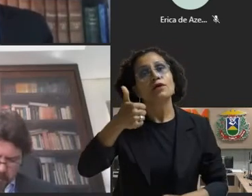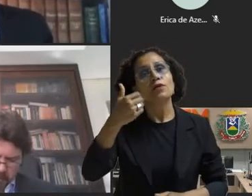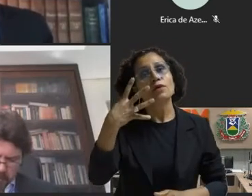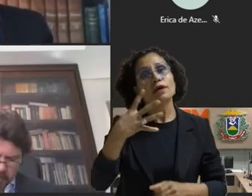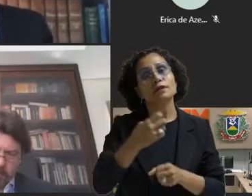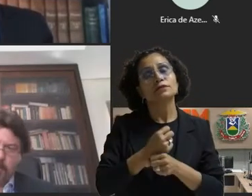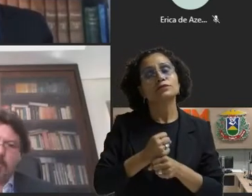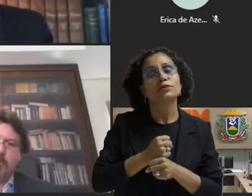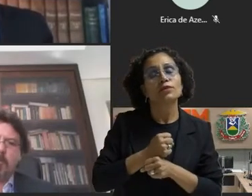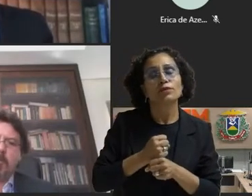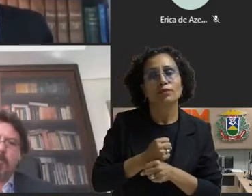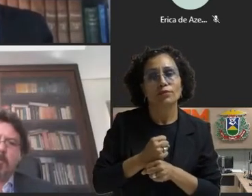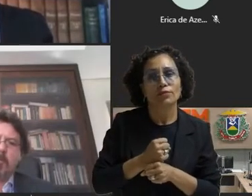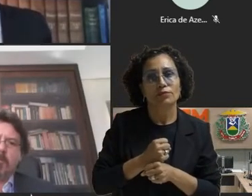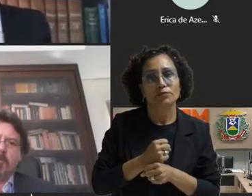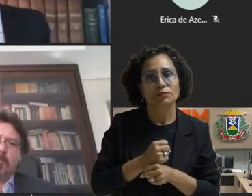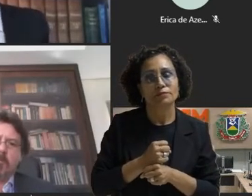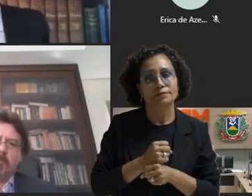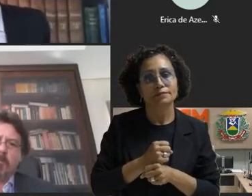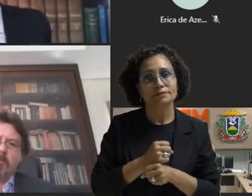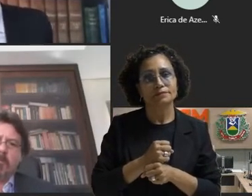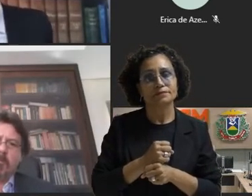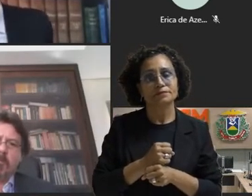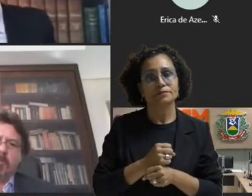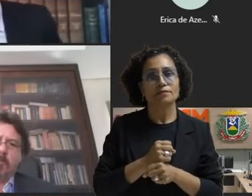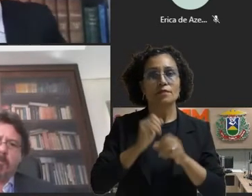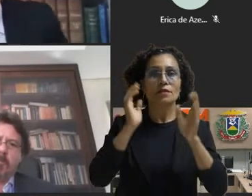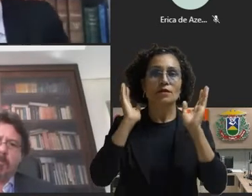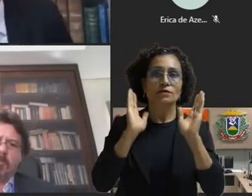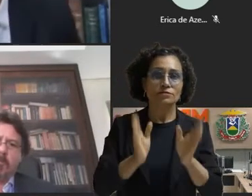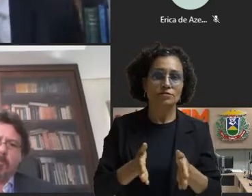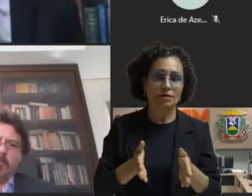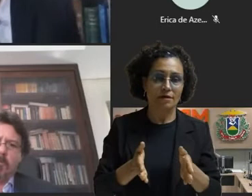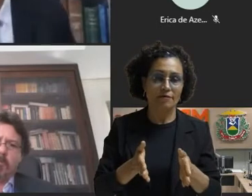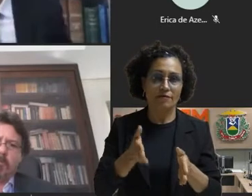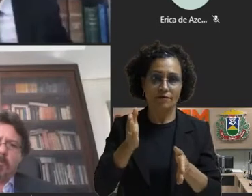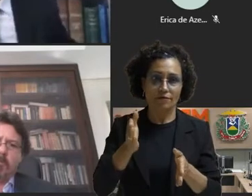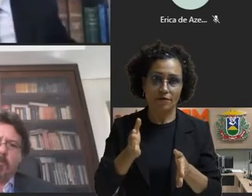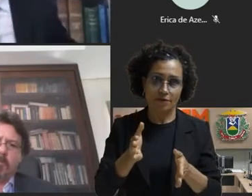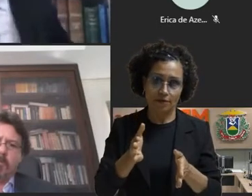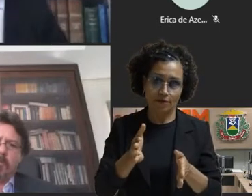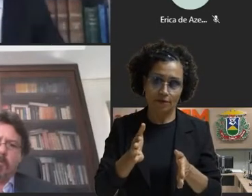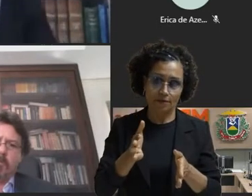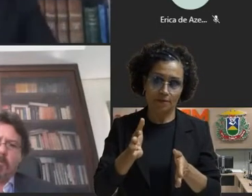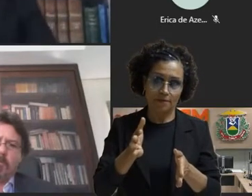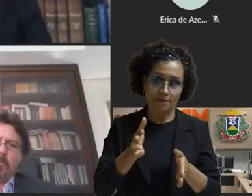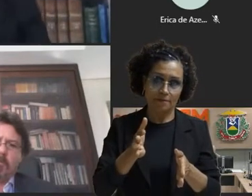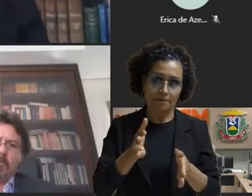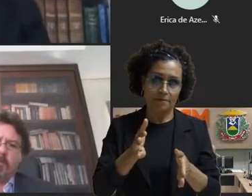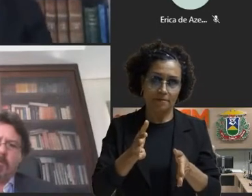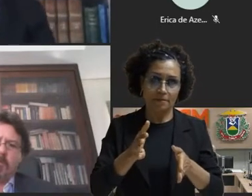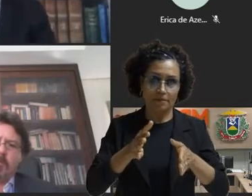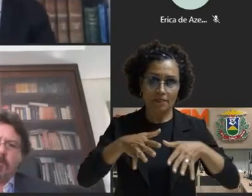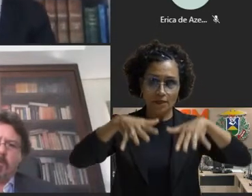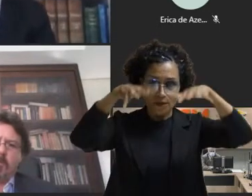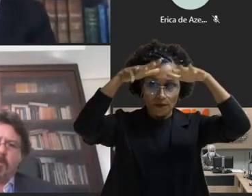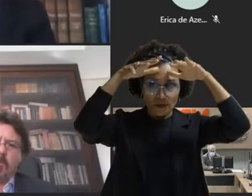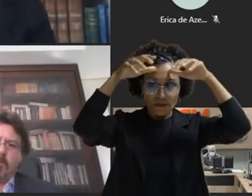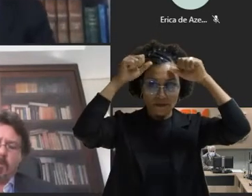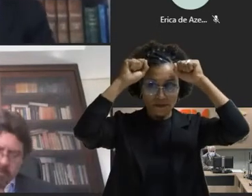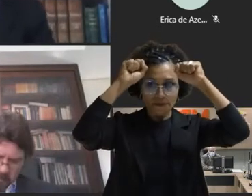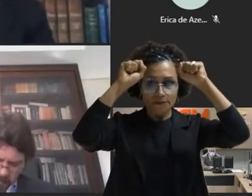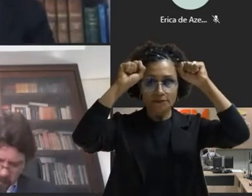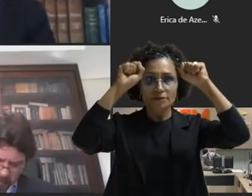foi levada até para o Tribunal de Contas. Tanto o Tribunal de Contas quanto a promotora,